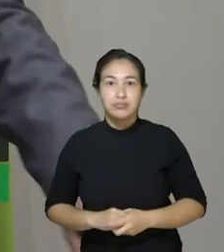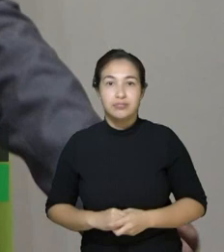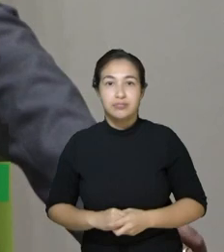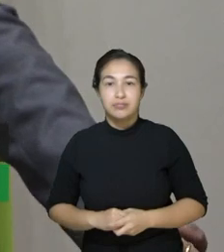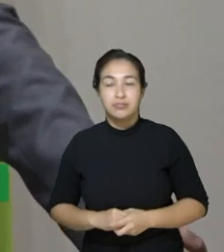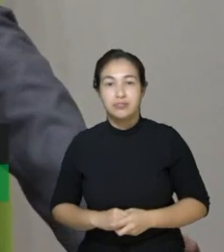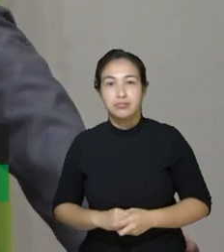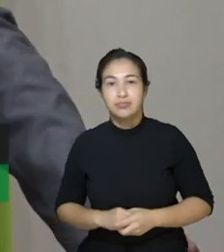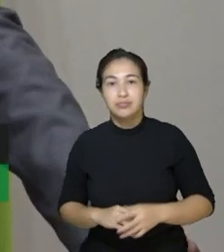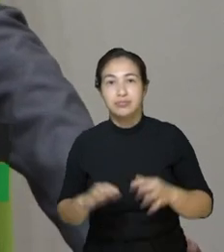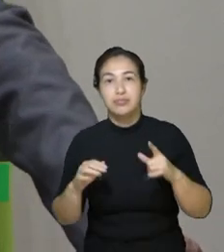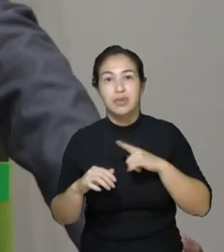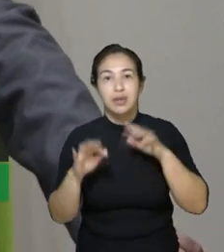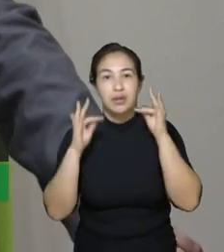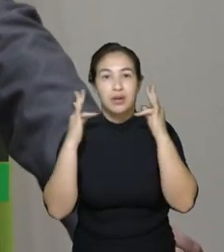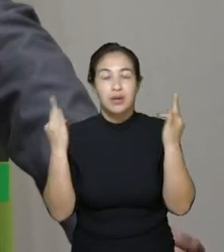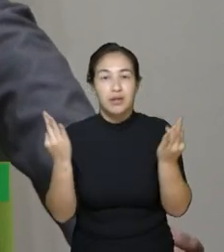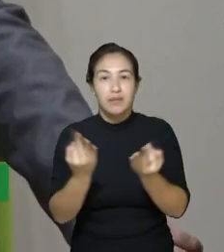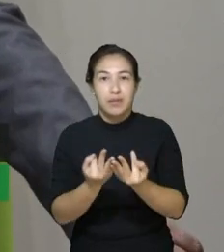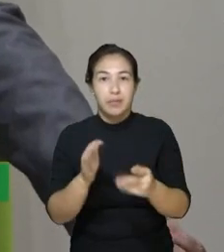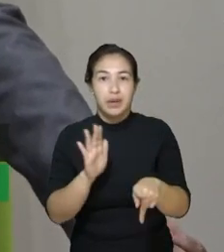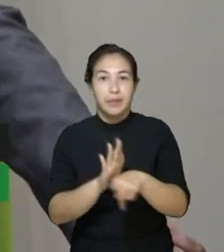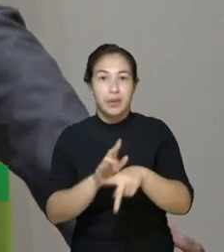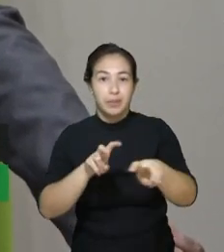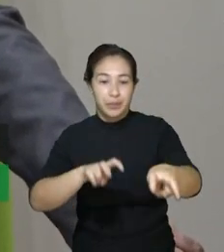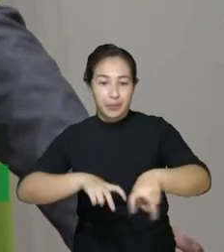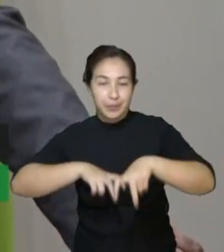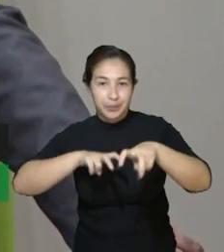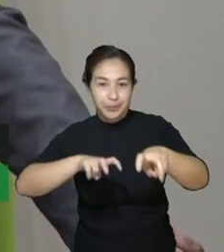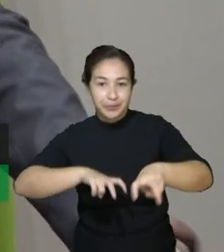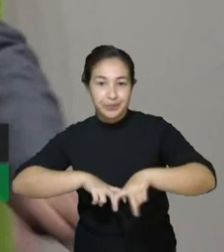família de agricultores,